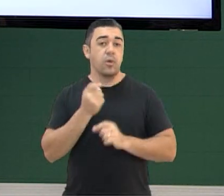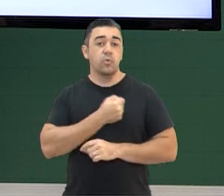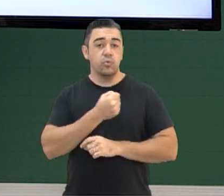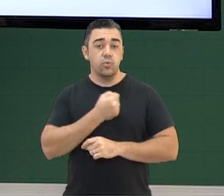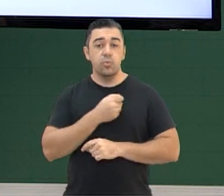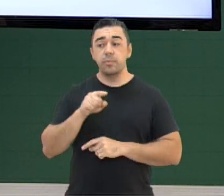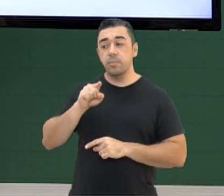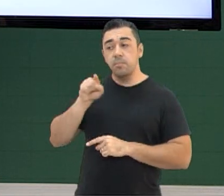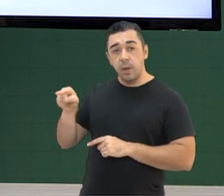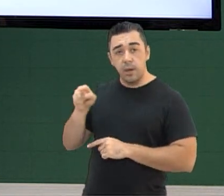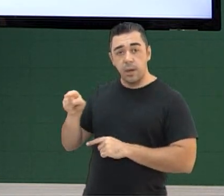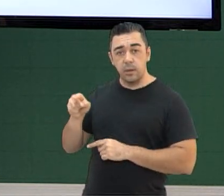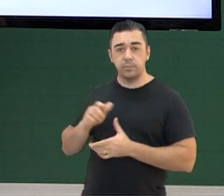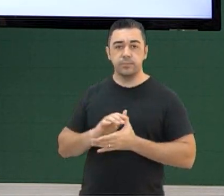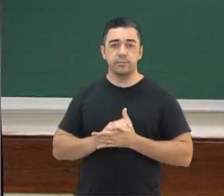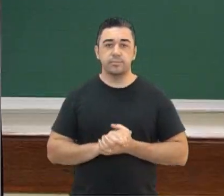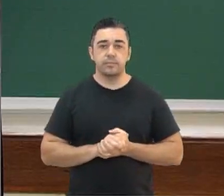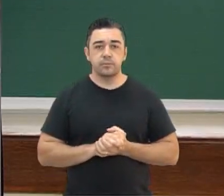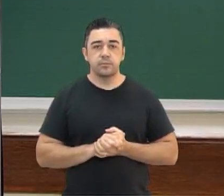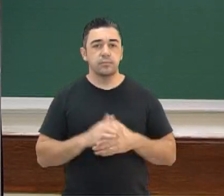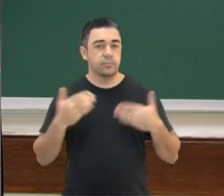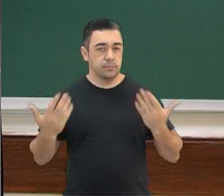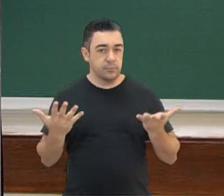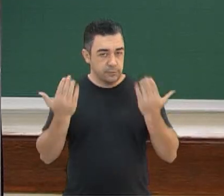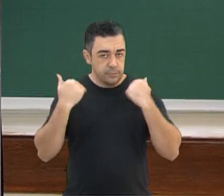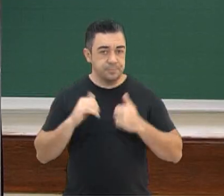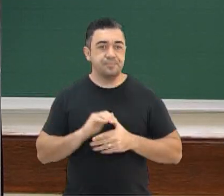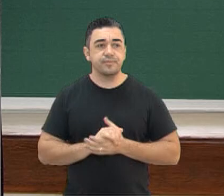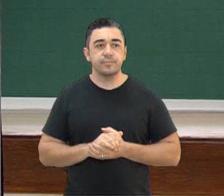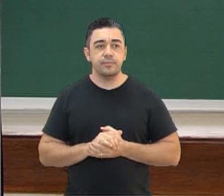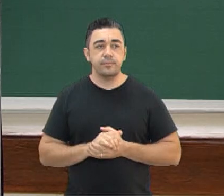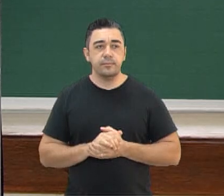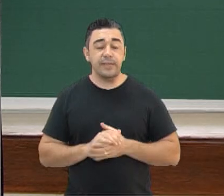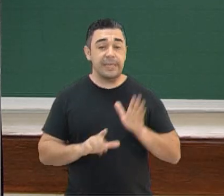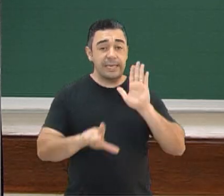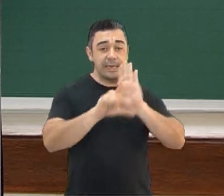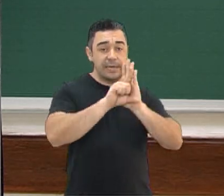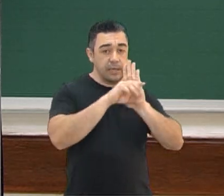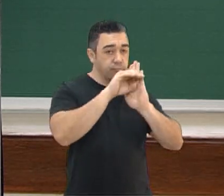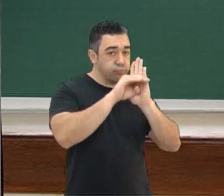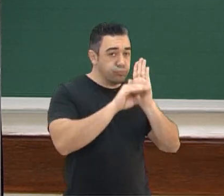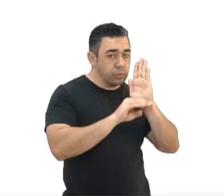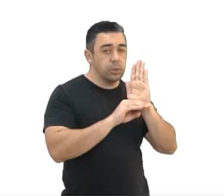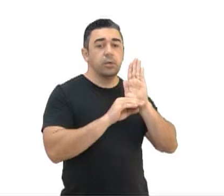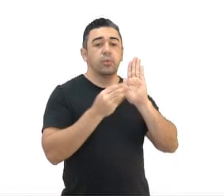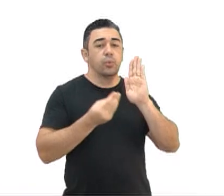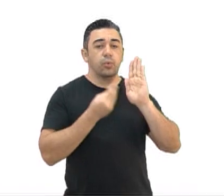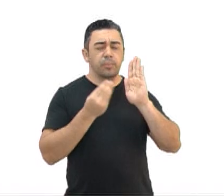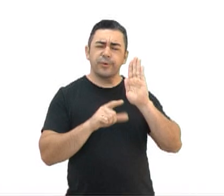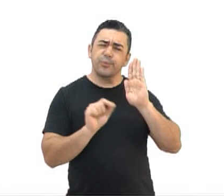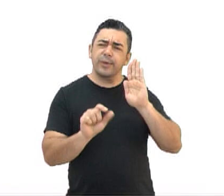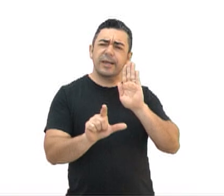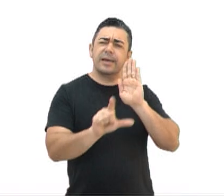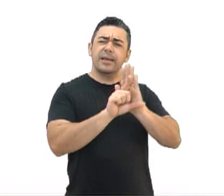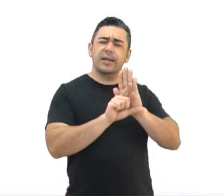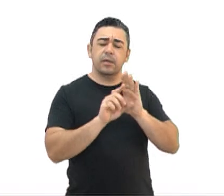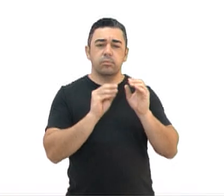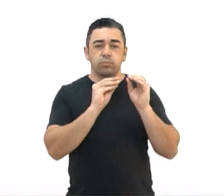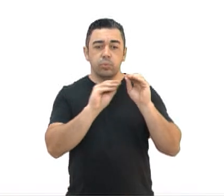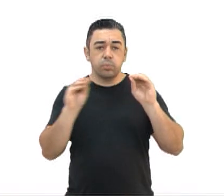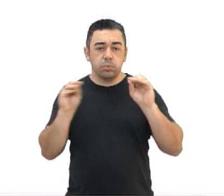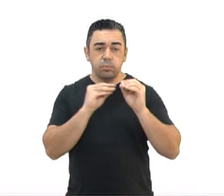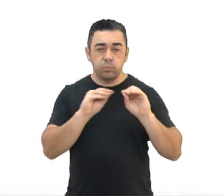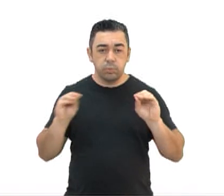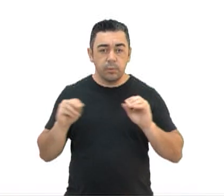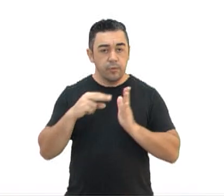parte numérica. Então, vamos lá. Lei de formação. O que é uma lei de formação? Certo? A